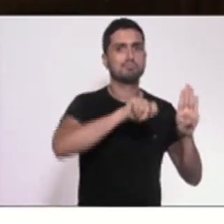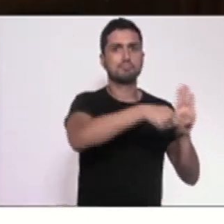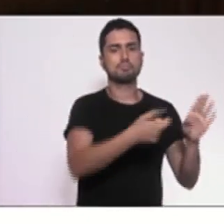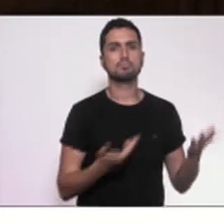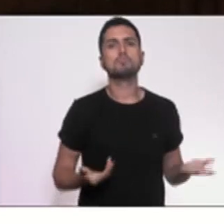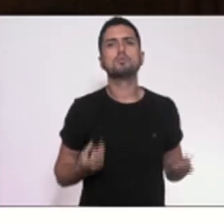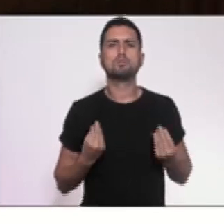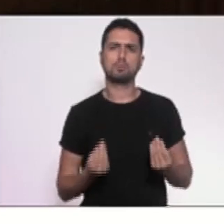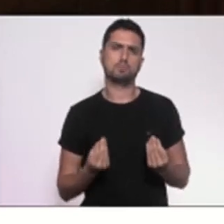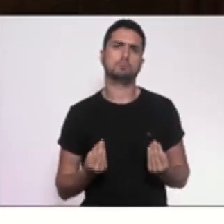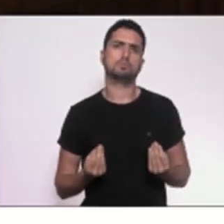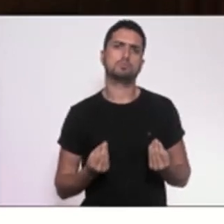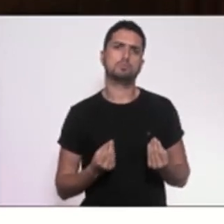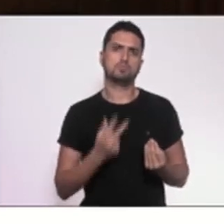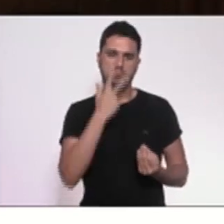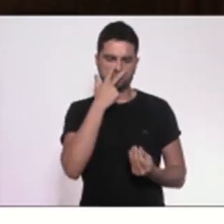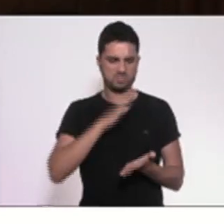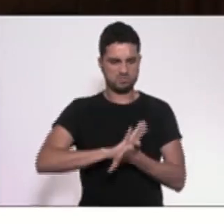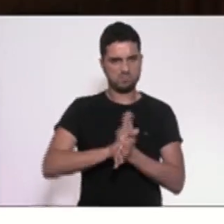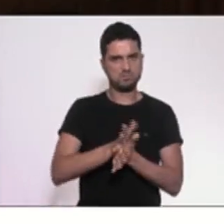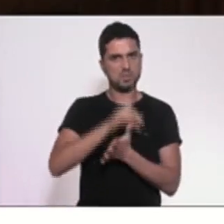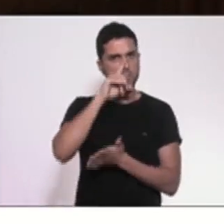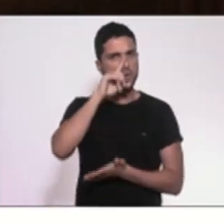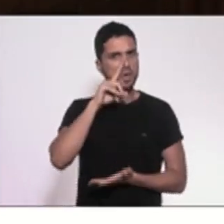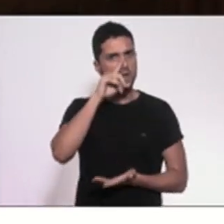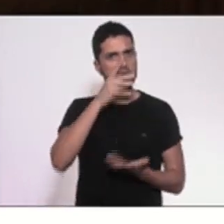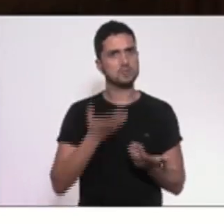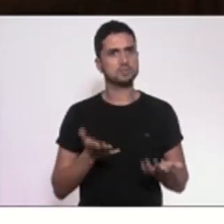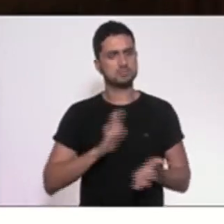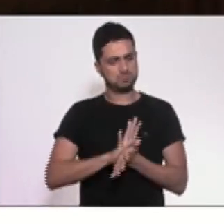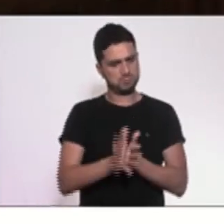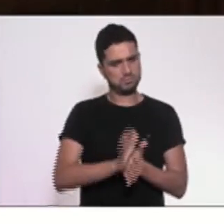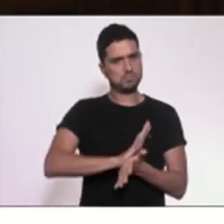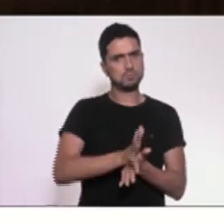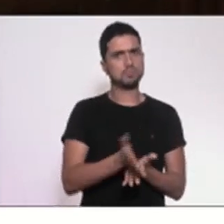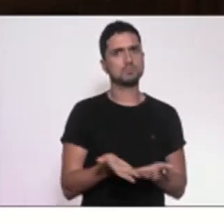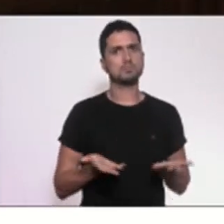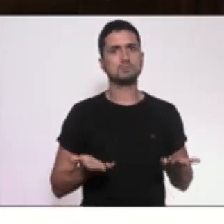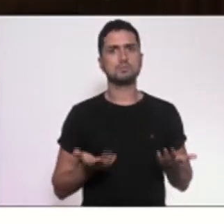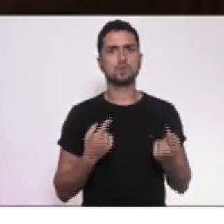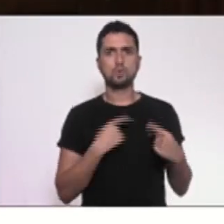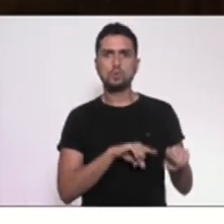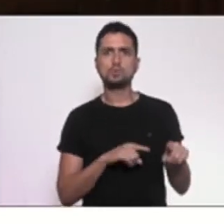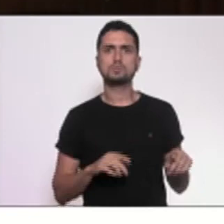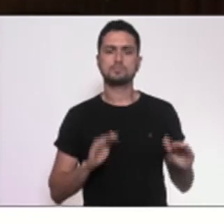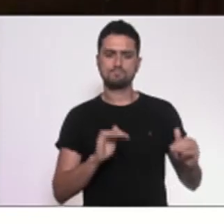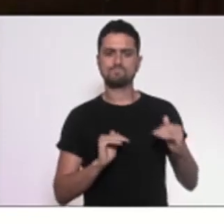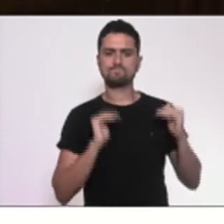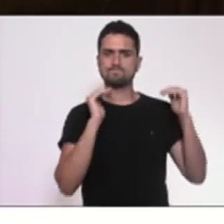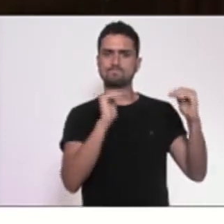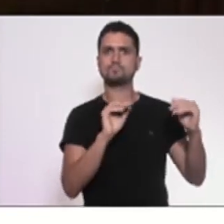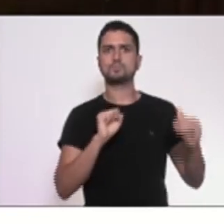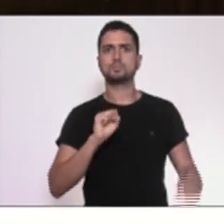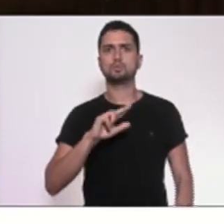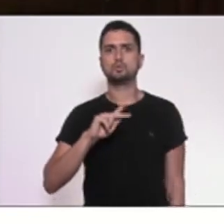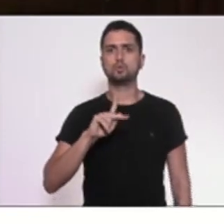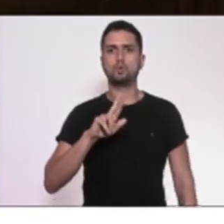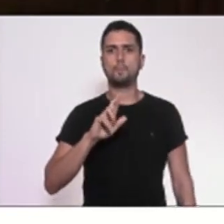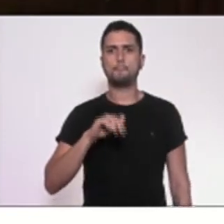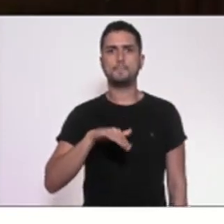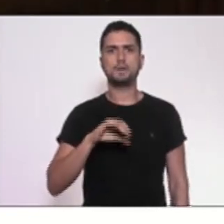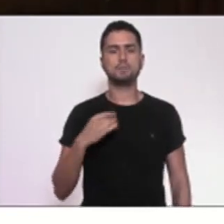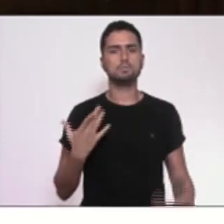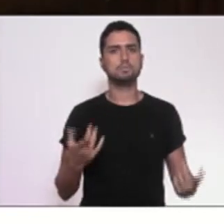aceita. Quando ele submete a escolha do Procurador-Geral da República a um mecanismo de sabatina